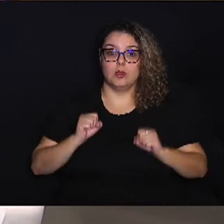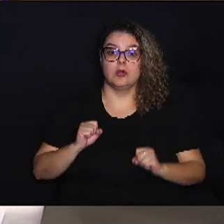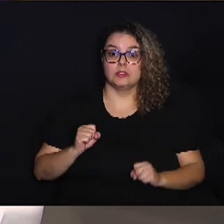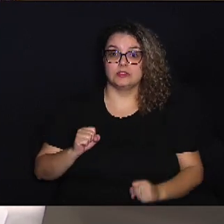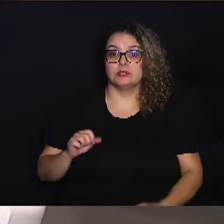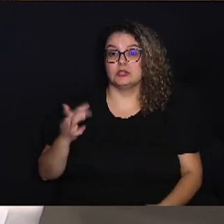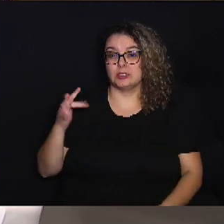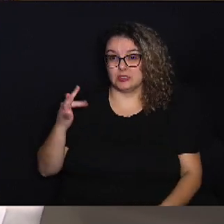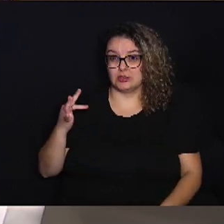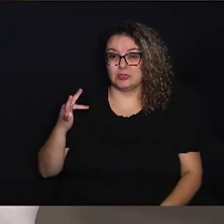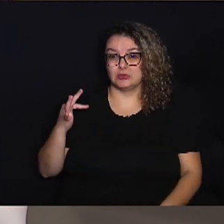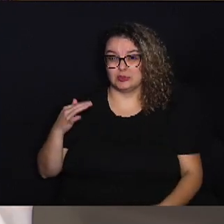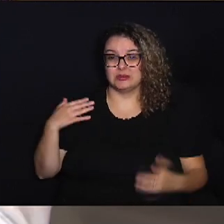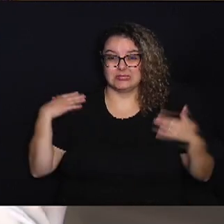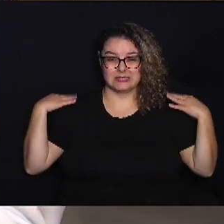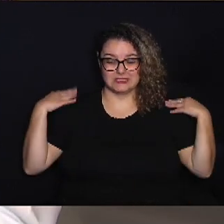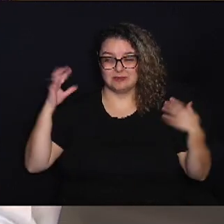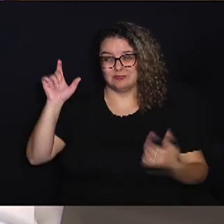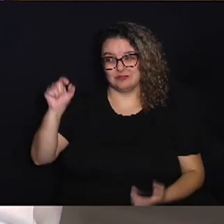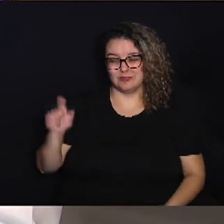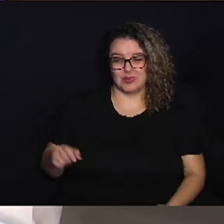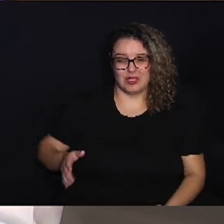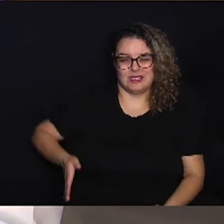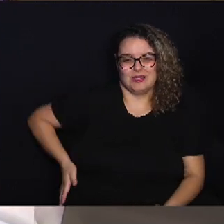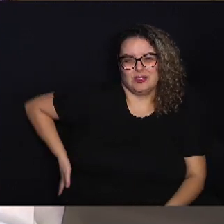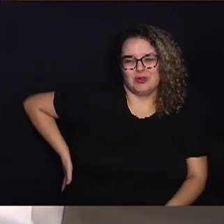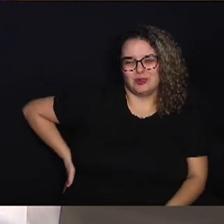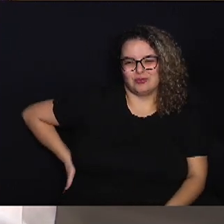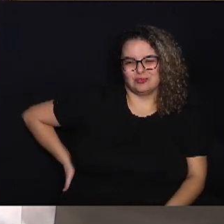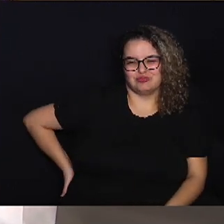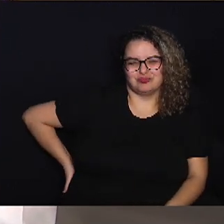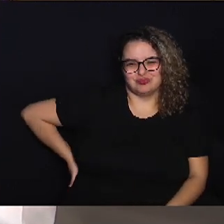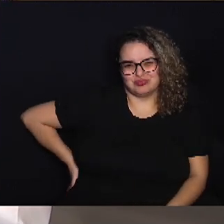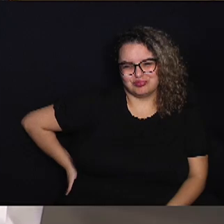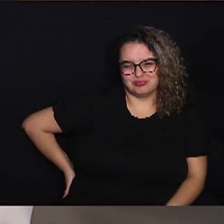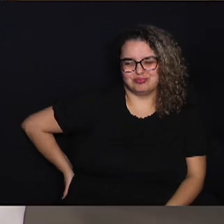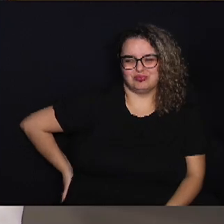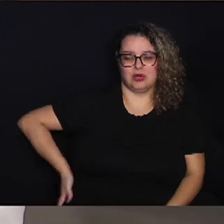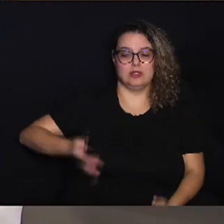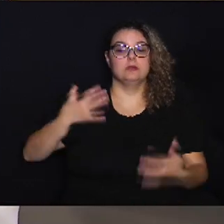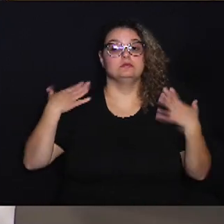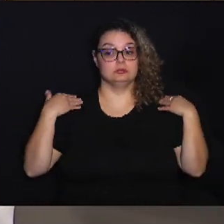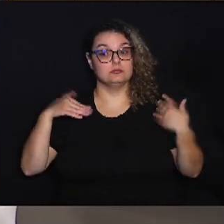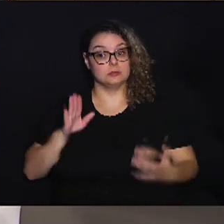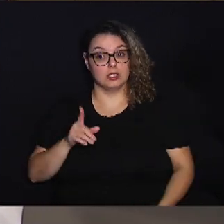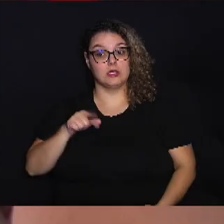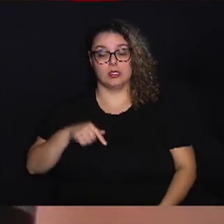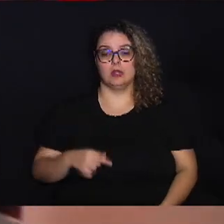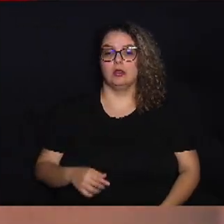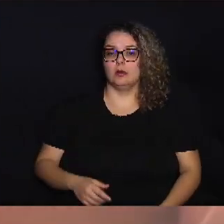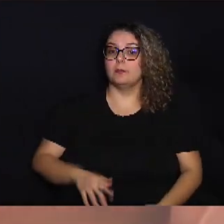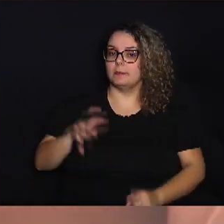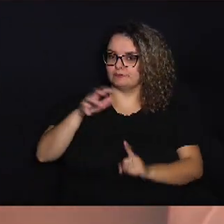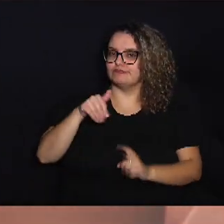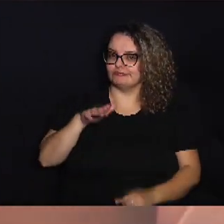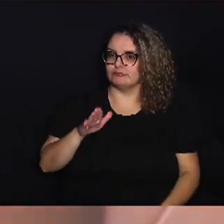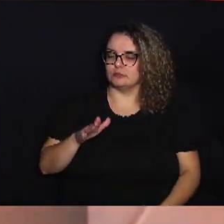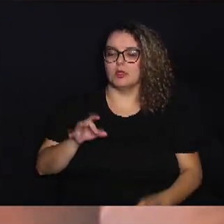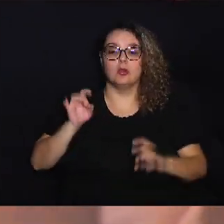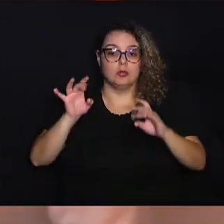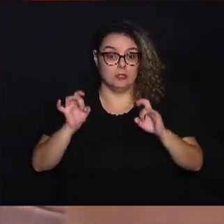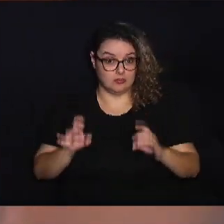região lombar, que chama. Então, vamos dizer assim, toda a parte de trás do tronco da gente, mais a parte do ombro, são os lugares mais afetados. O